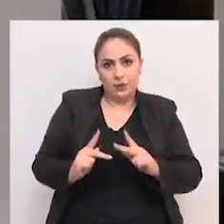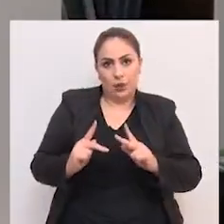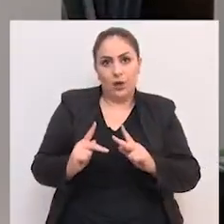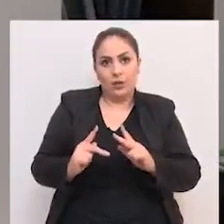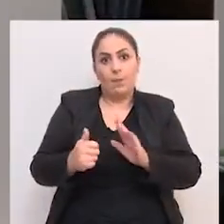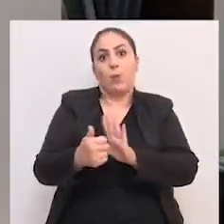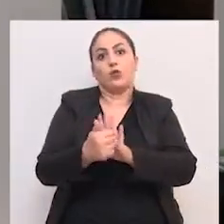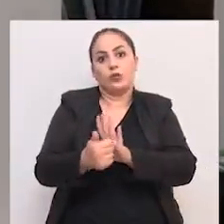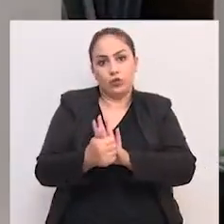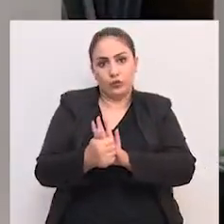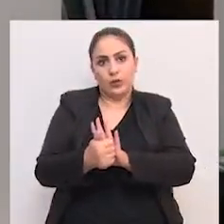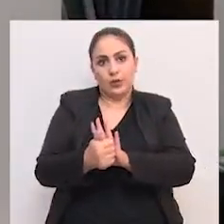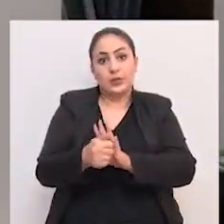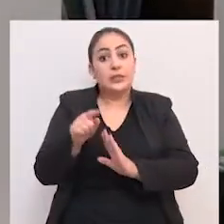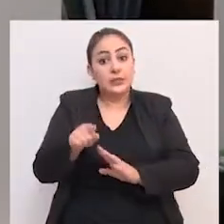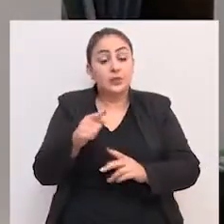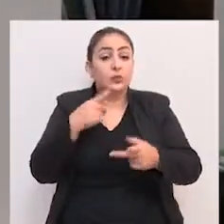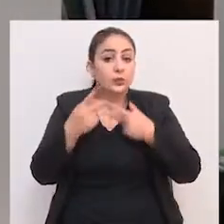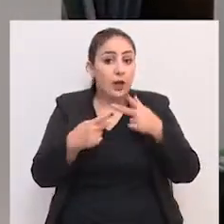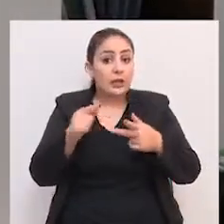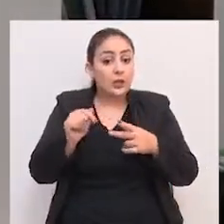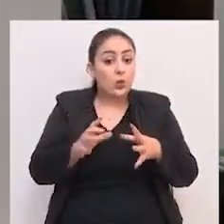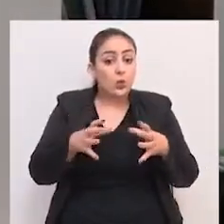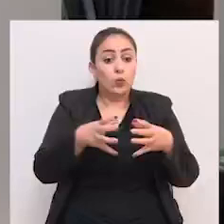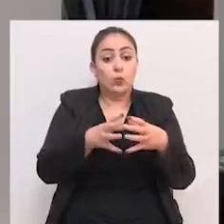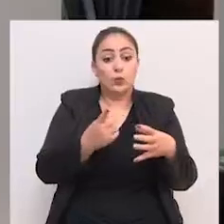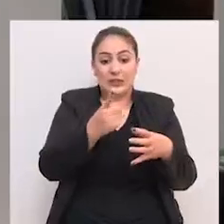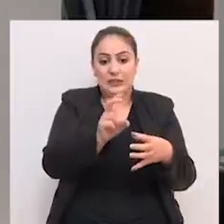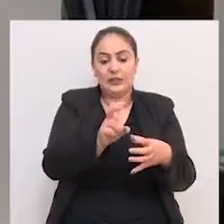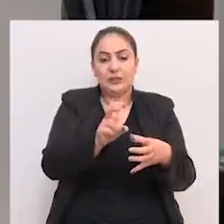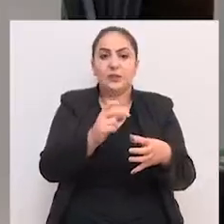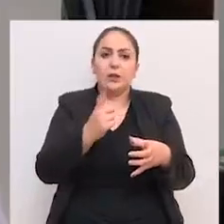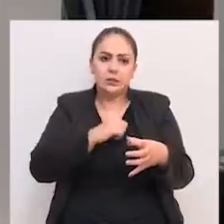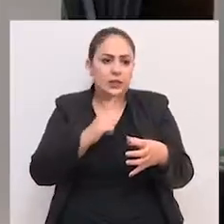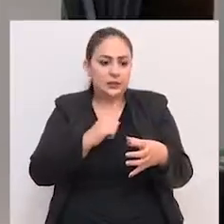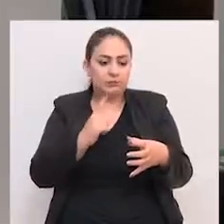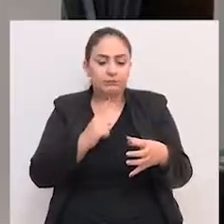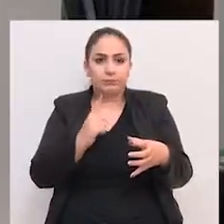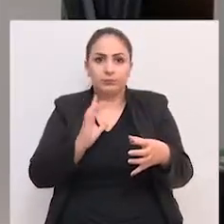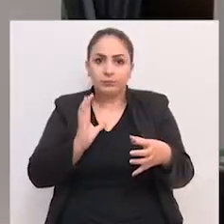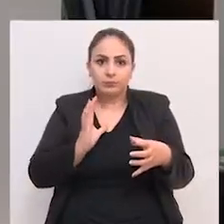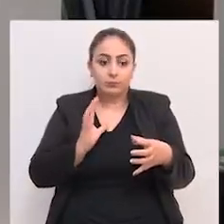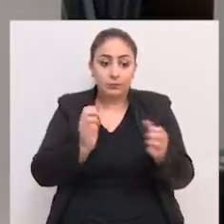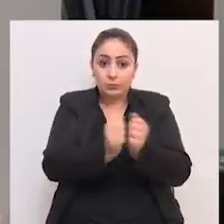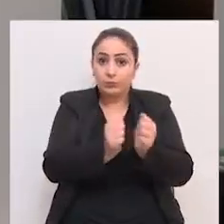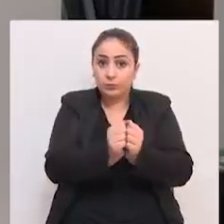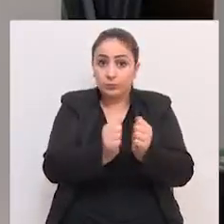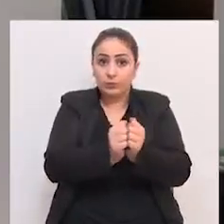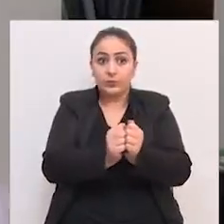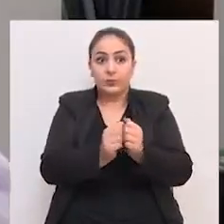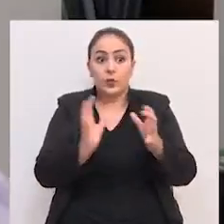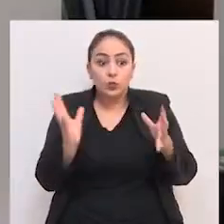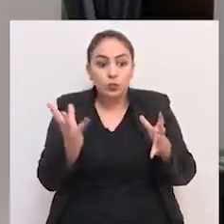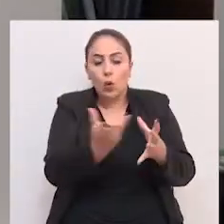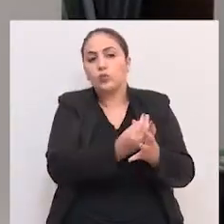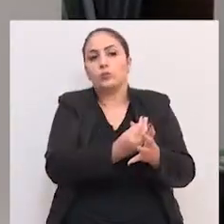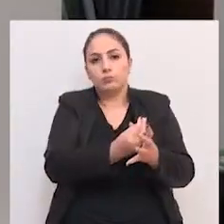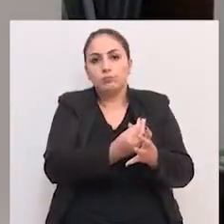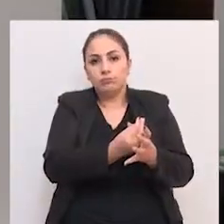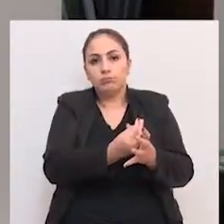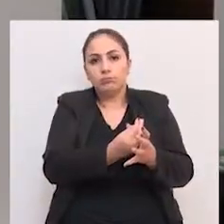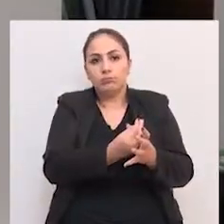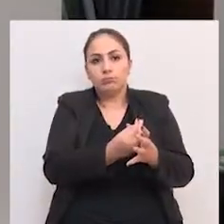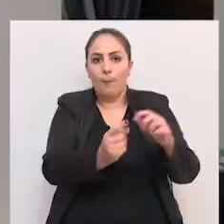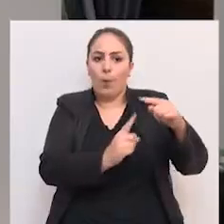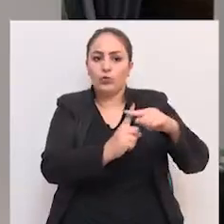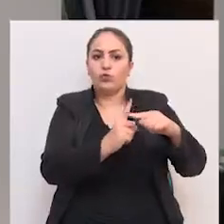pessoas que são positivas, isso considera que o grupo que é de 15 são considerados, que estão juntos, são considerados